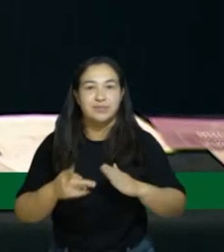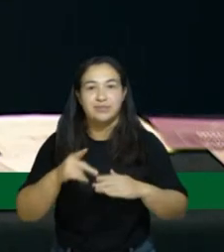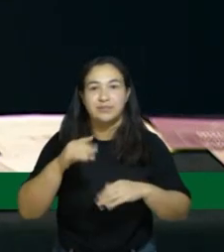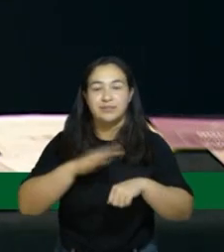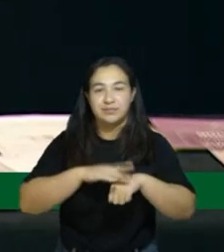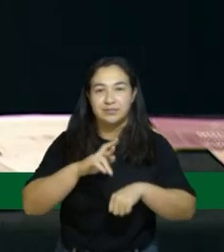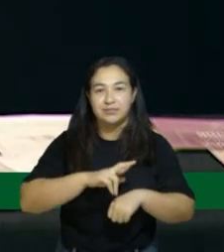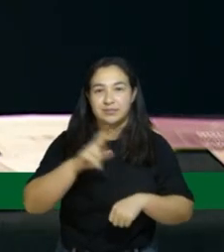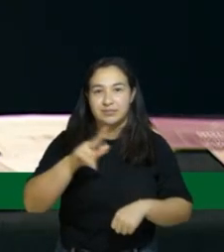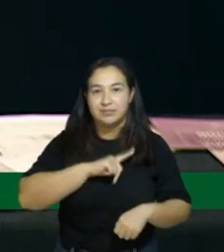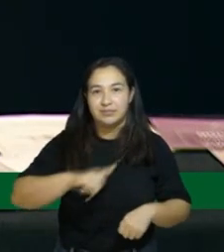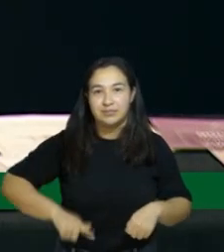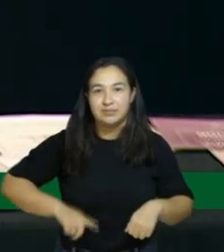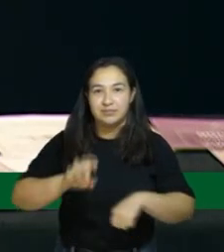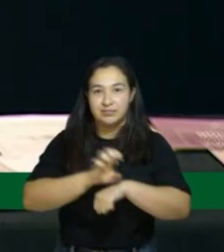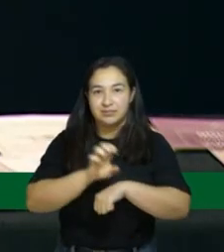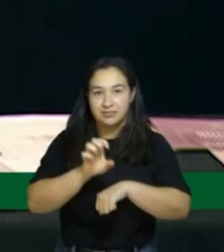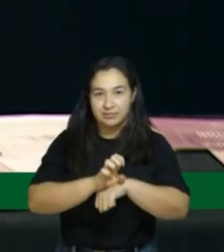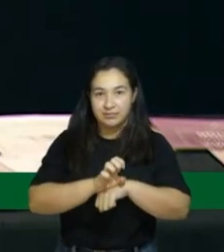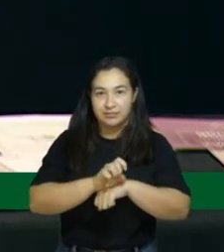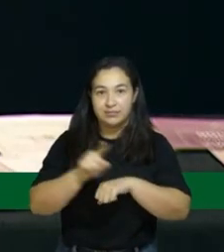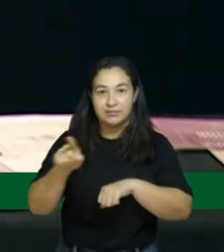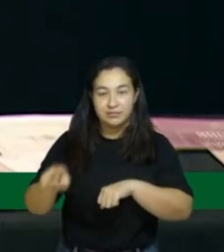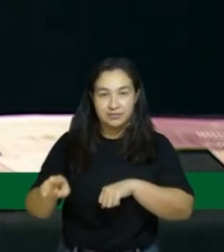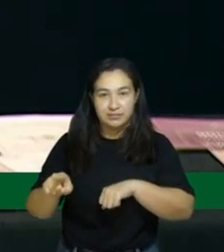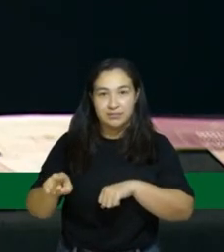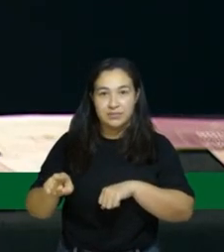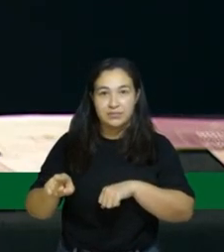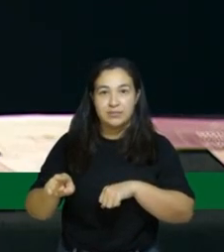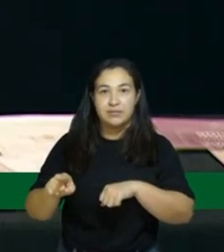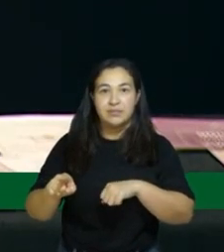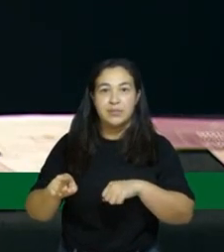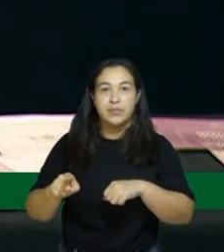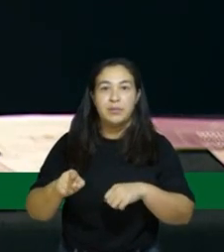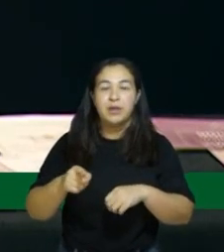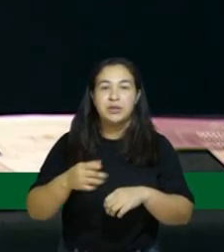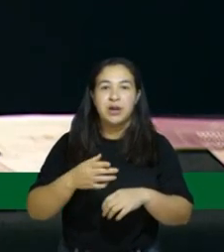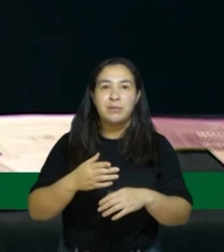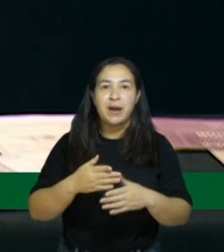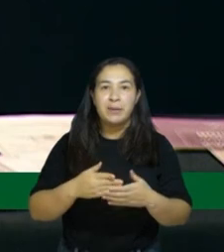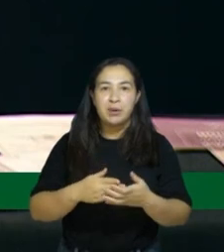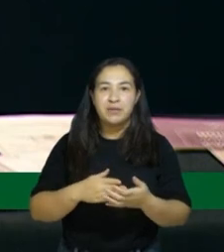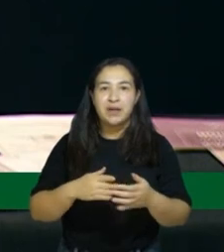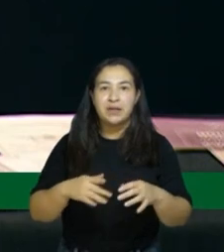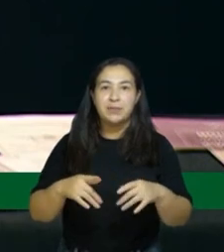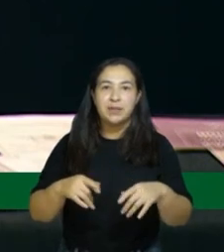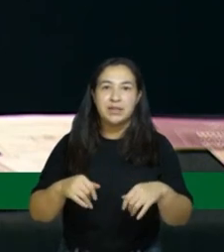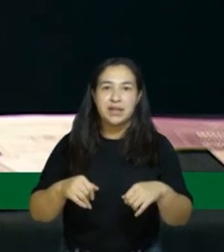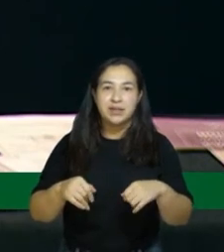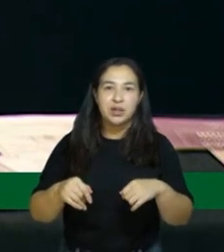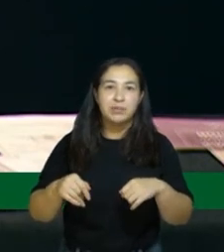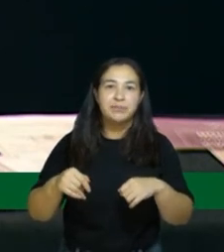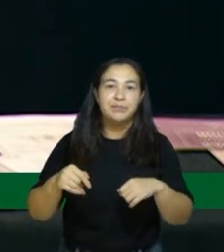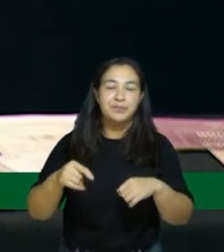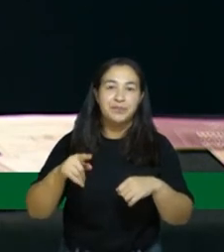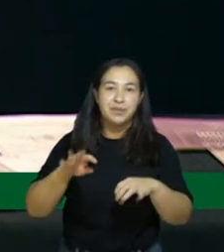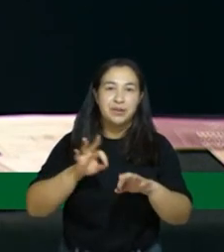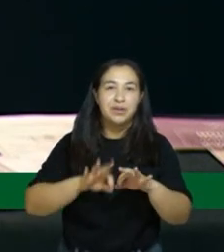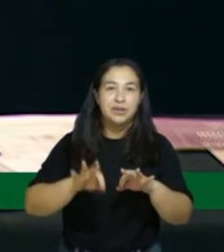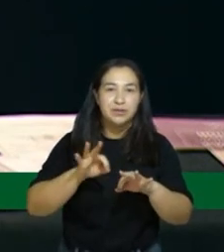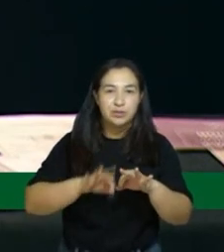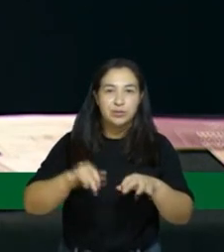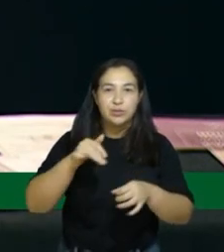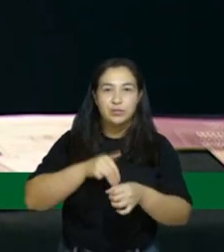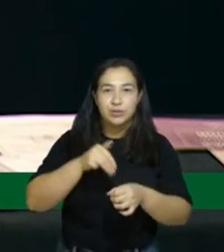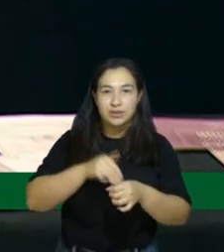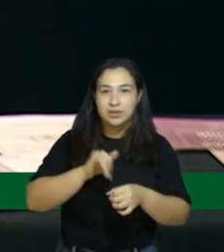Estado denomina Soldado PM José Ricardo Hering o 32º Batalhão de Polícia Militar concede no município de